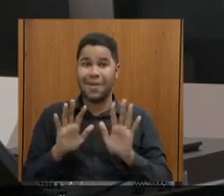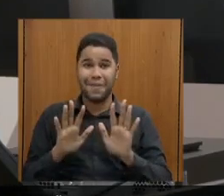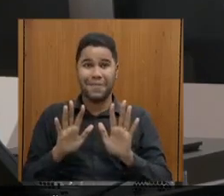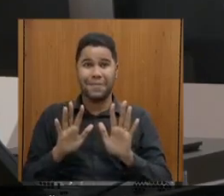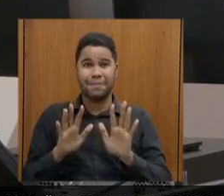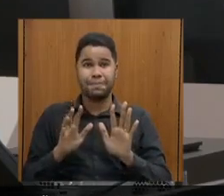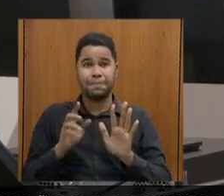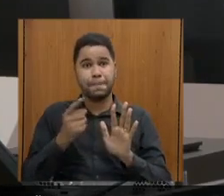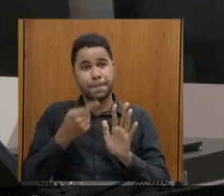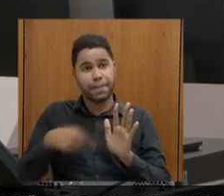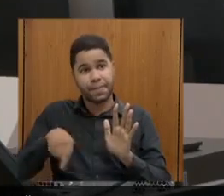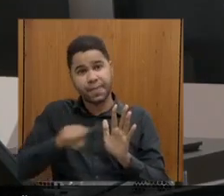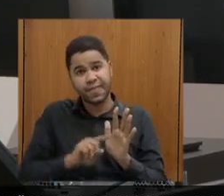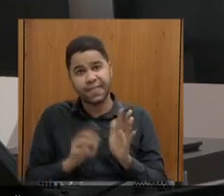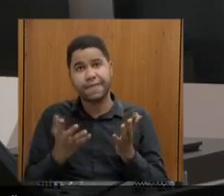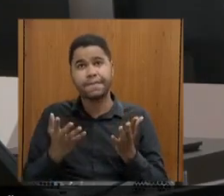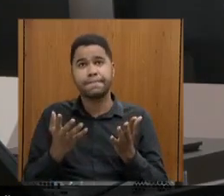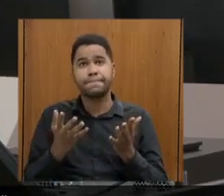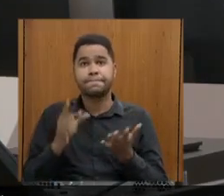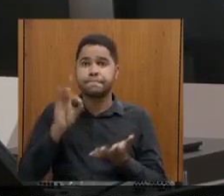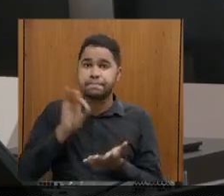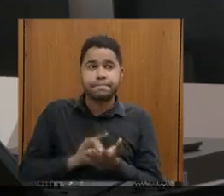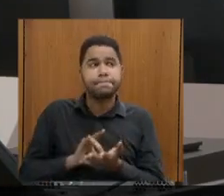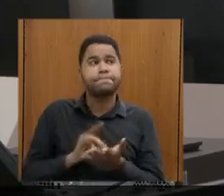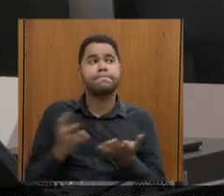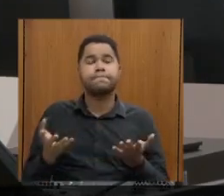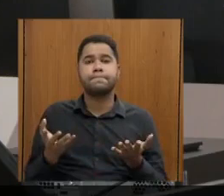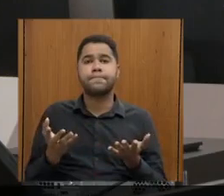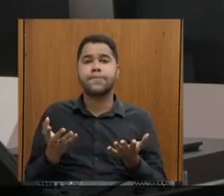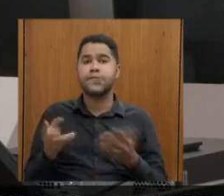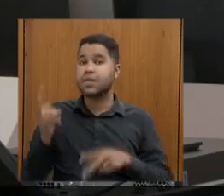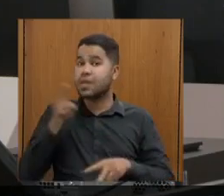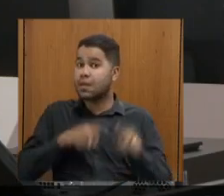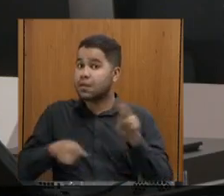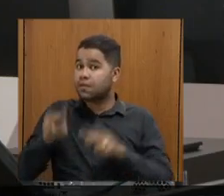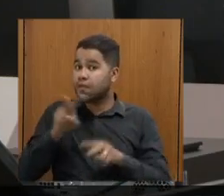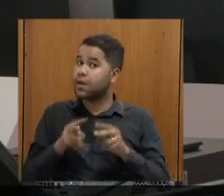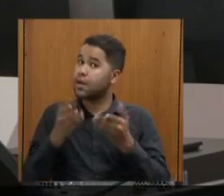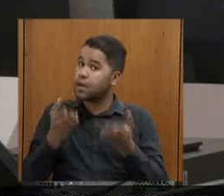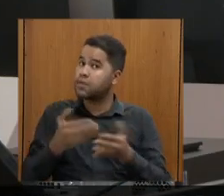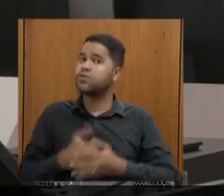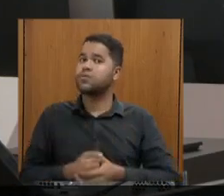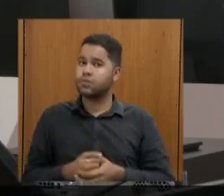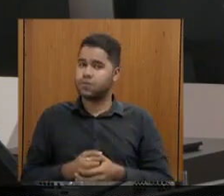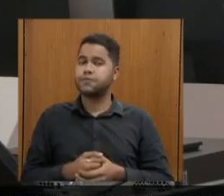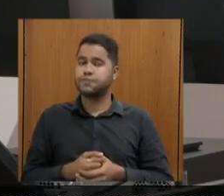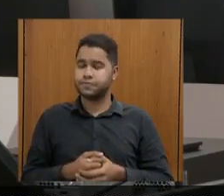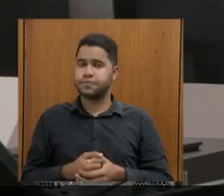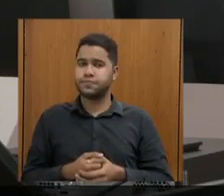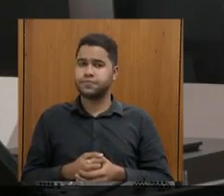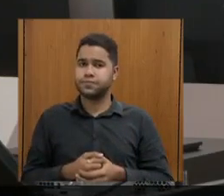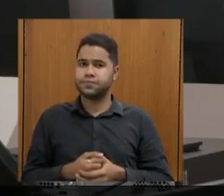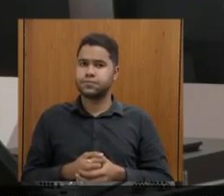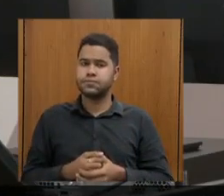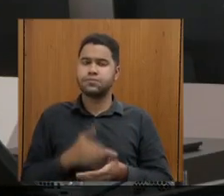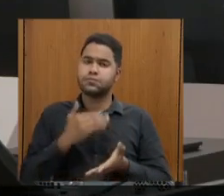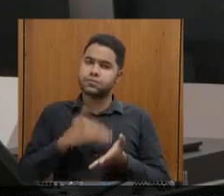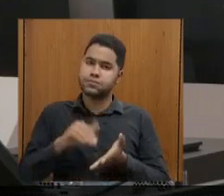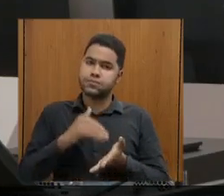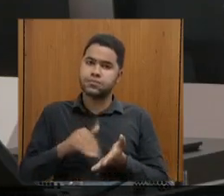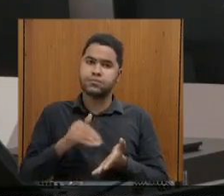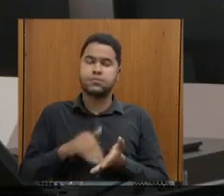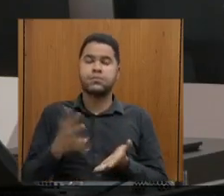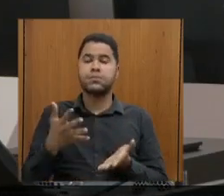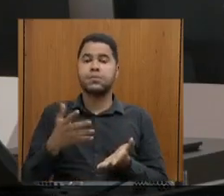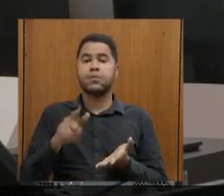eu acredito que a gente tem que realmente avaliar bastante isso E aí o secretário Gustavo